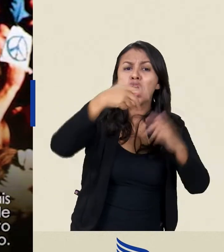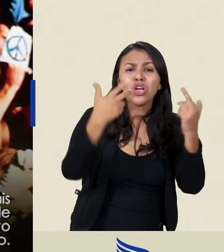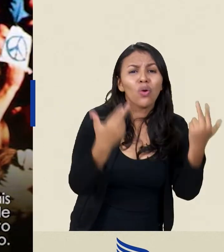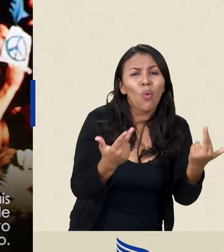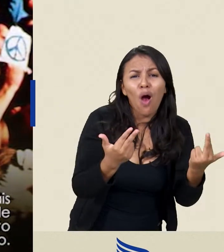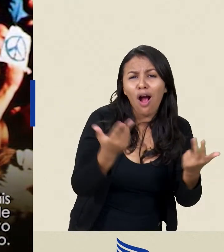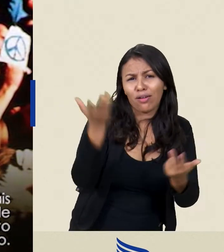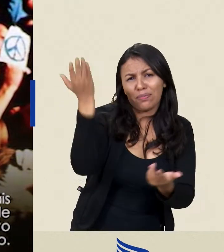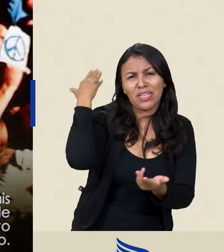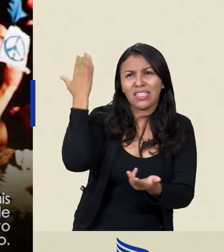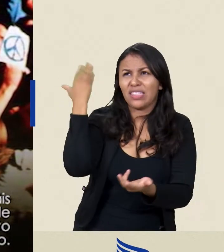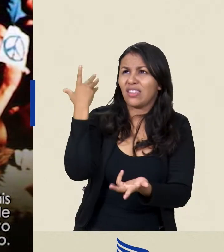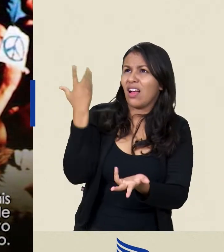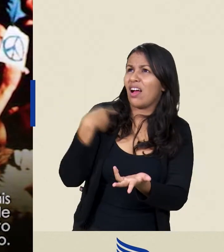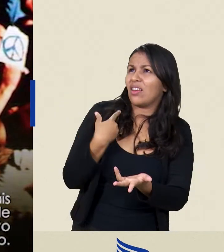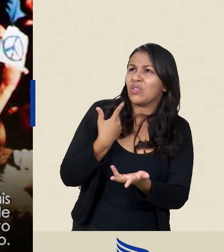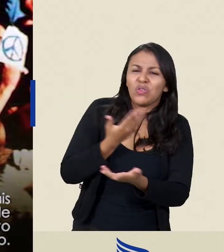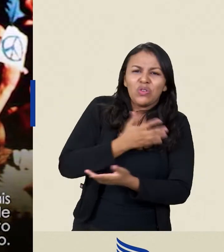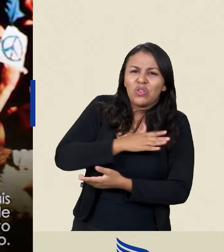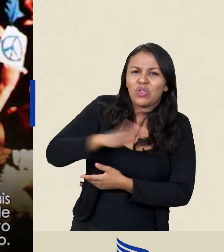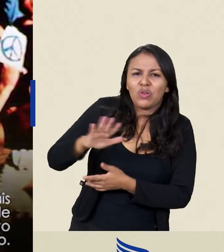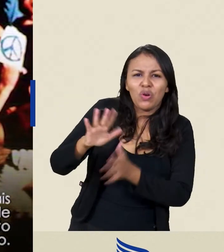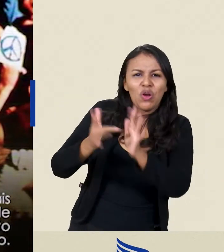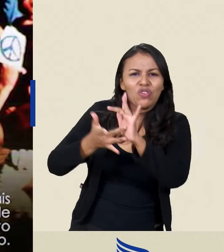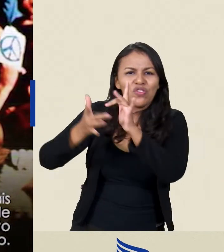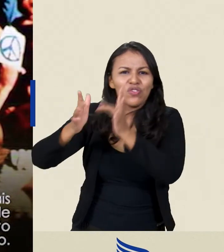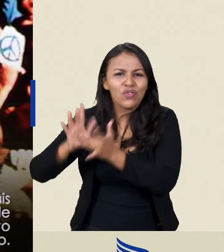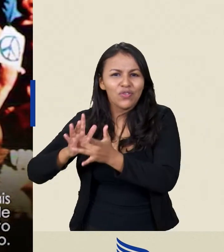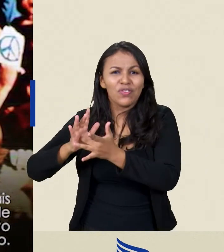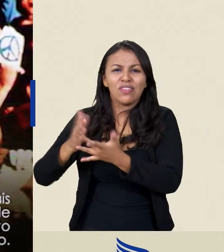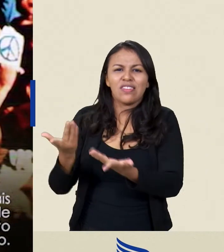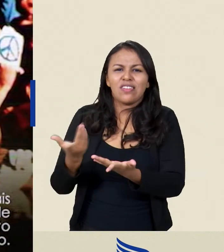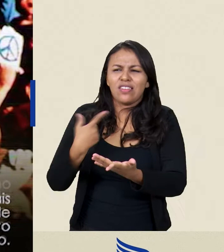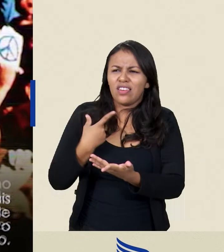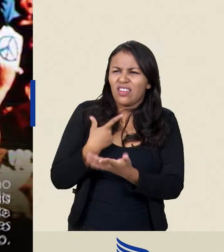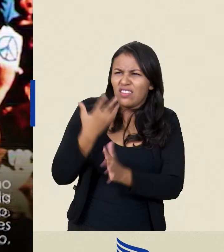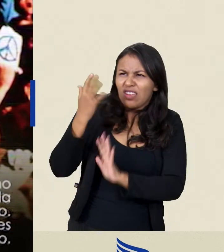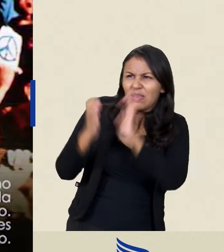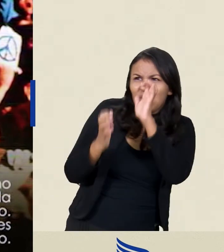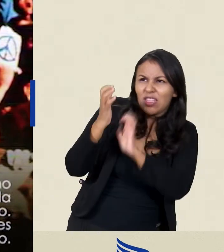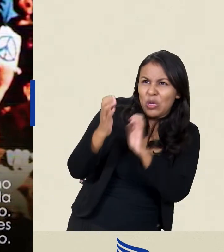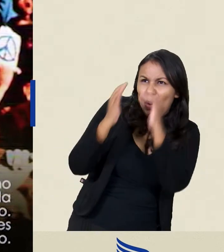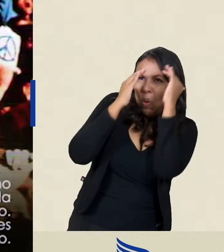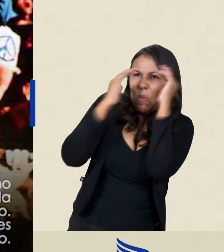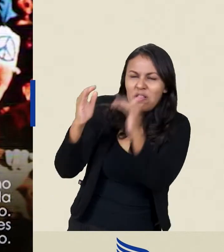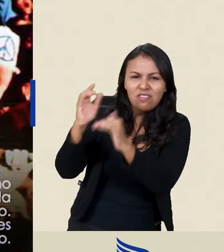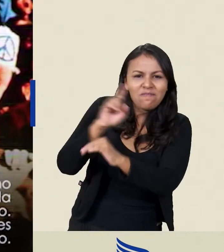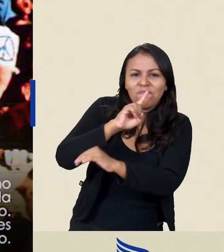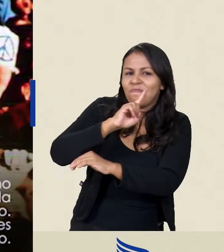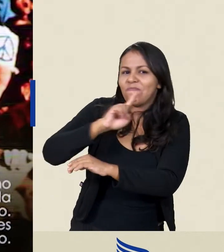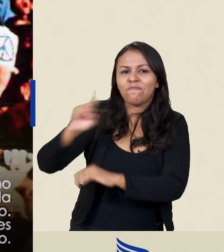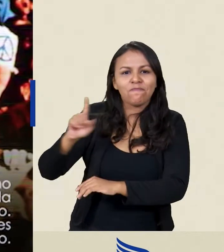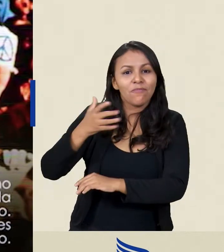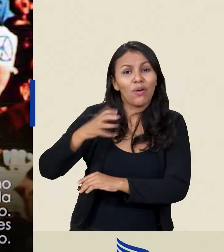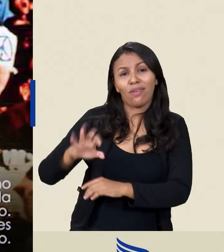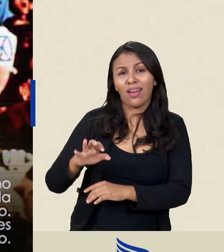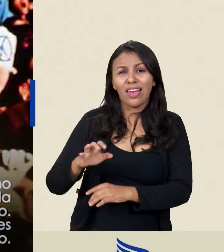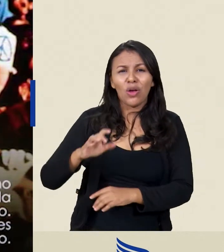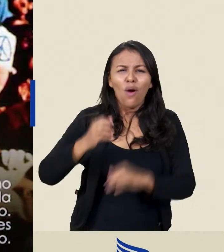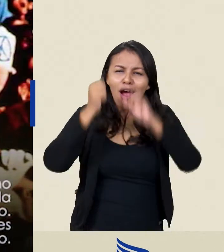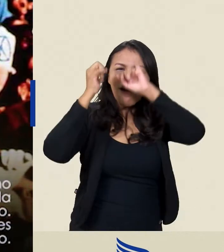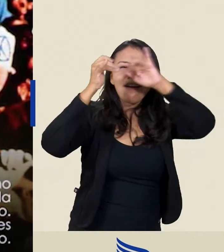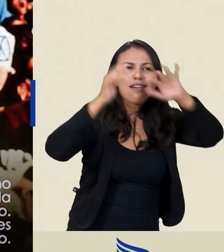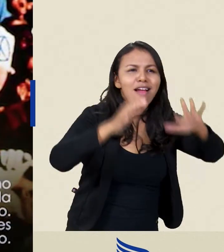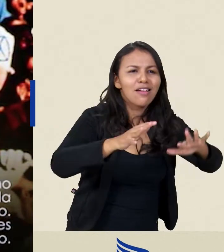a mesma inimizade contra Cristo e com o mesmo espírito de rebelião. Não terão um novo tempo de graça no